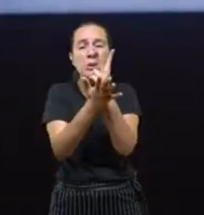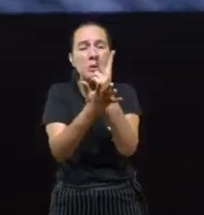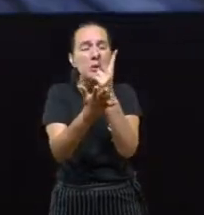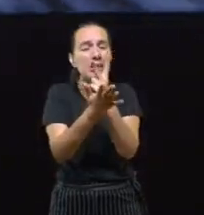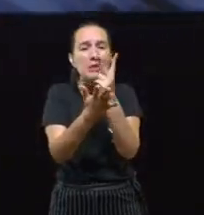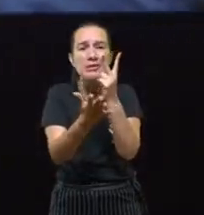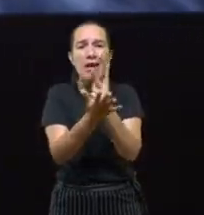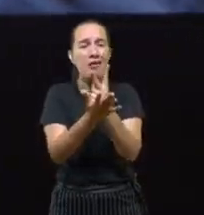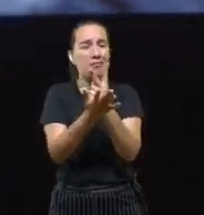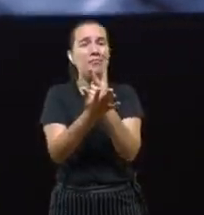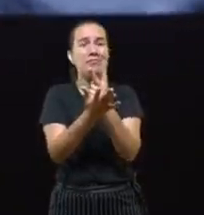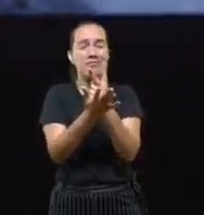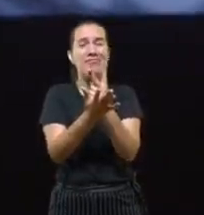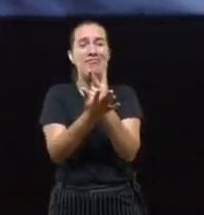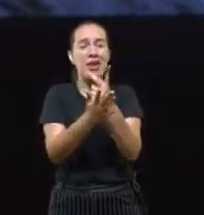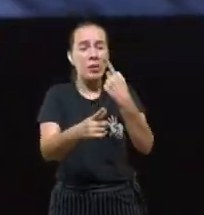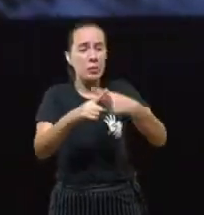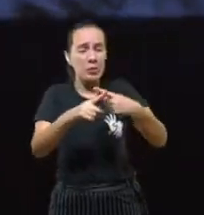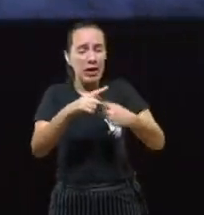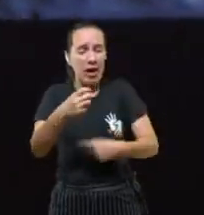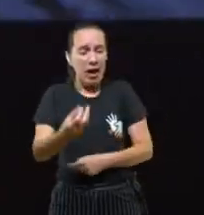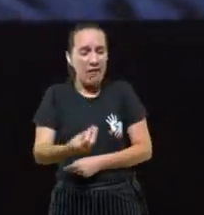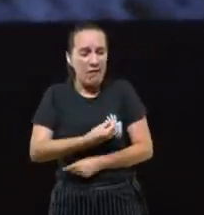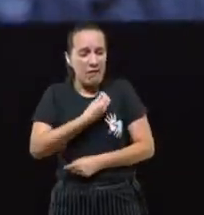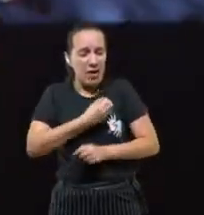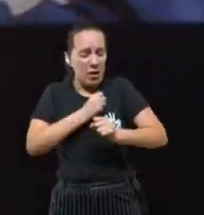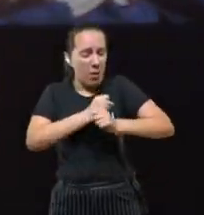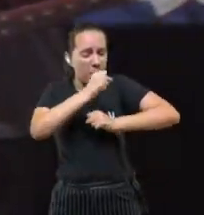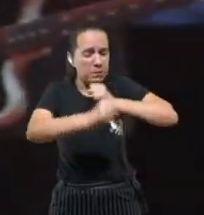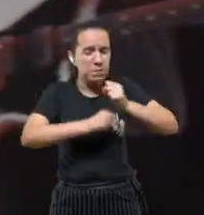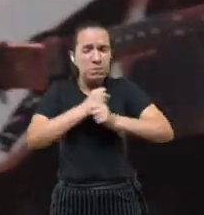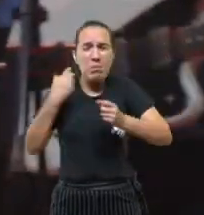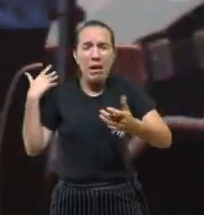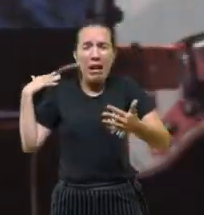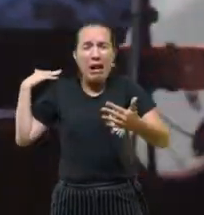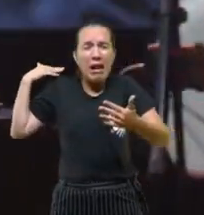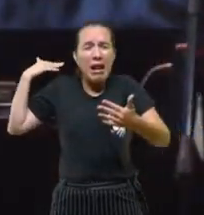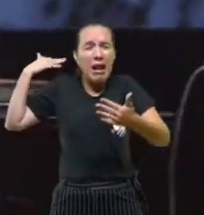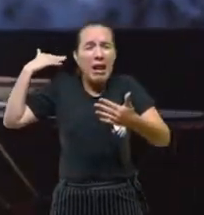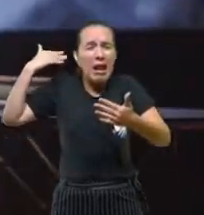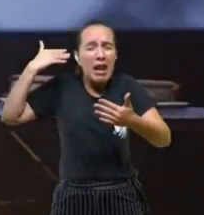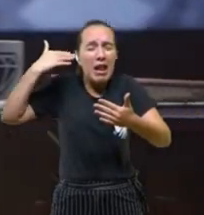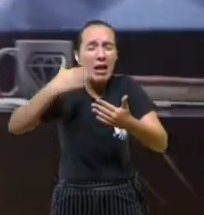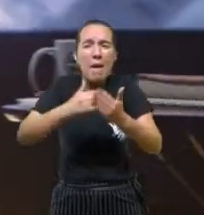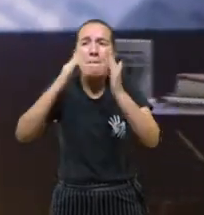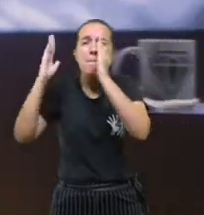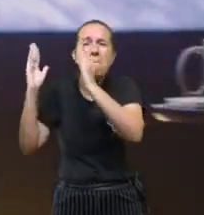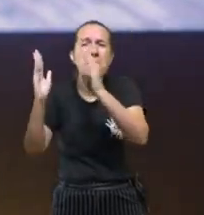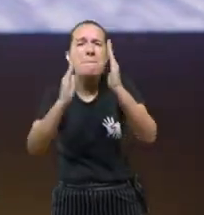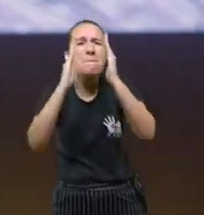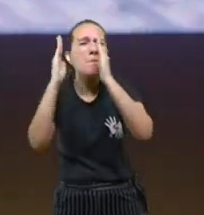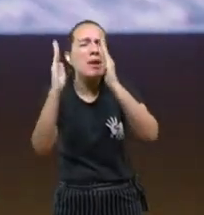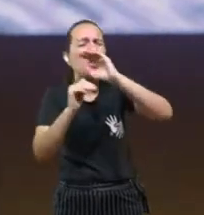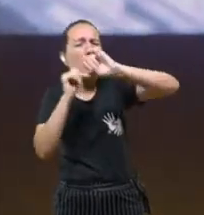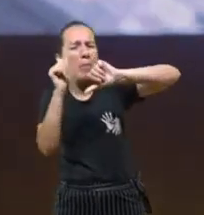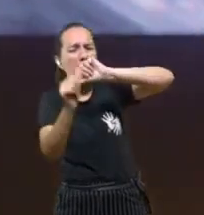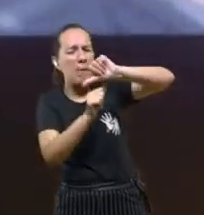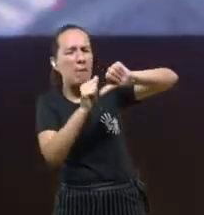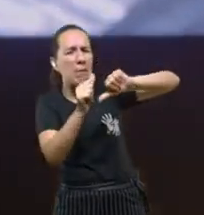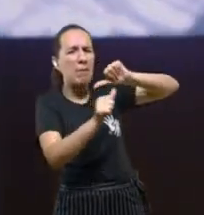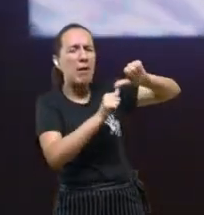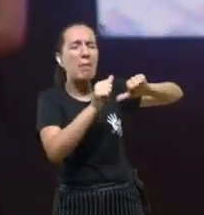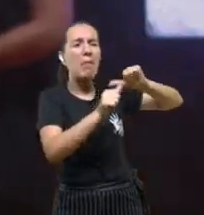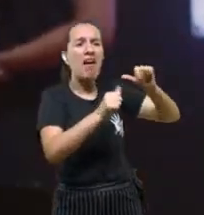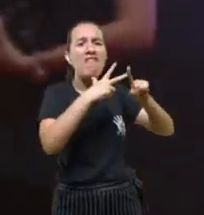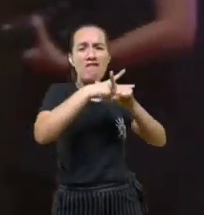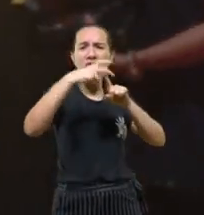de todos os anos, todas as mudanças, todas as transições, todas as vitórias,